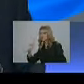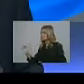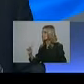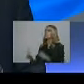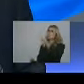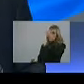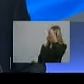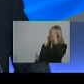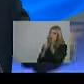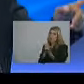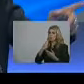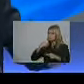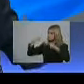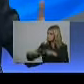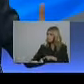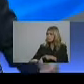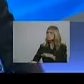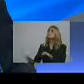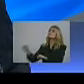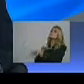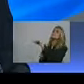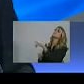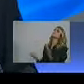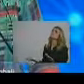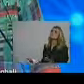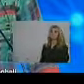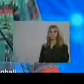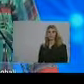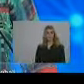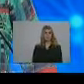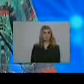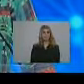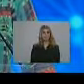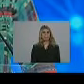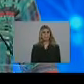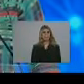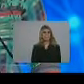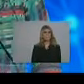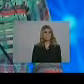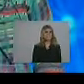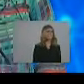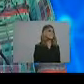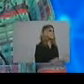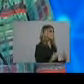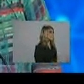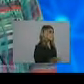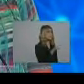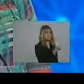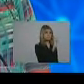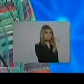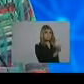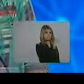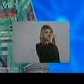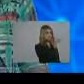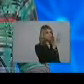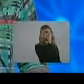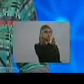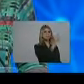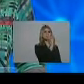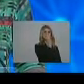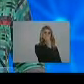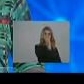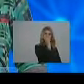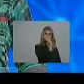prefeito, eu vou começar a enfrentá-lo. E você, como é que vê isso? Primeiro, registrar que esse é um dos pontos mais graves da omissão da